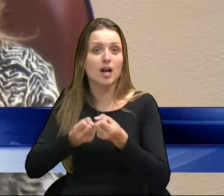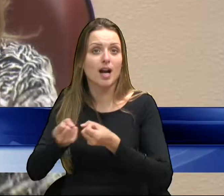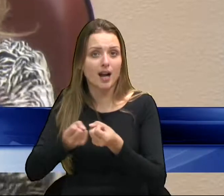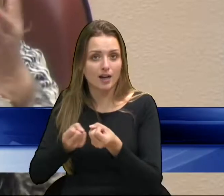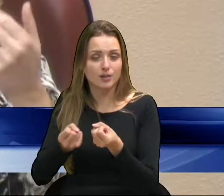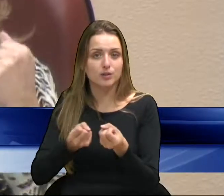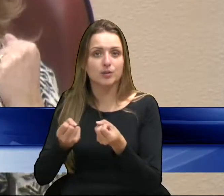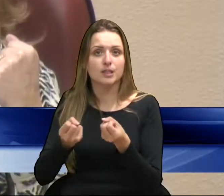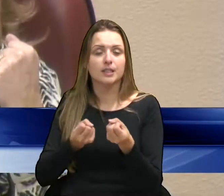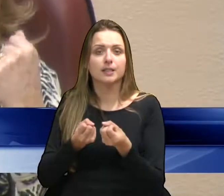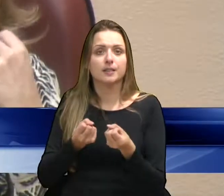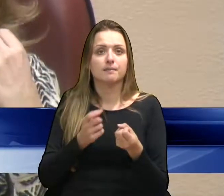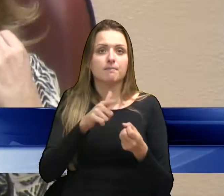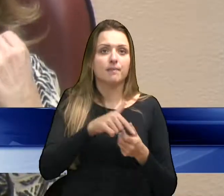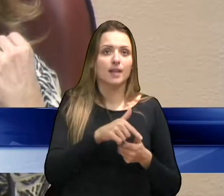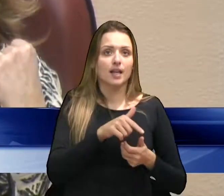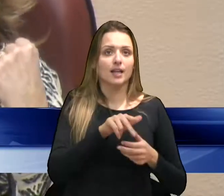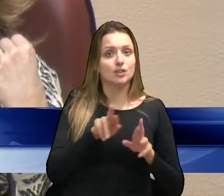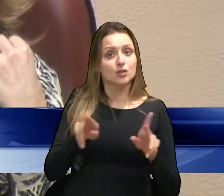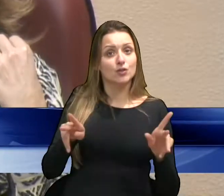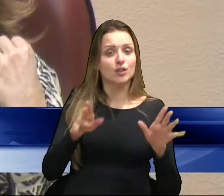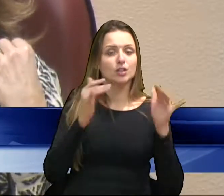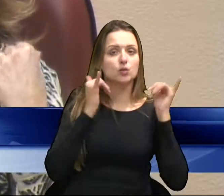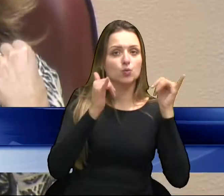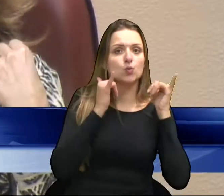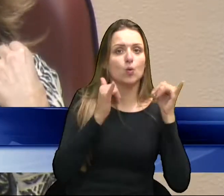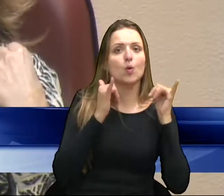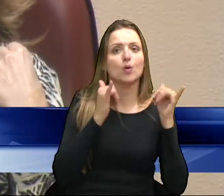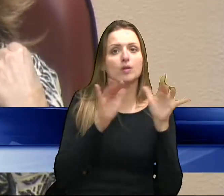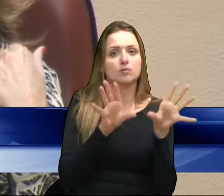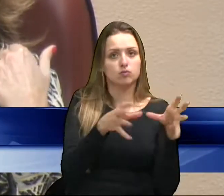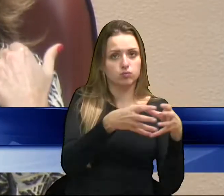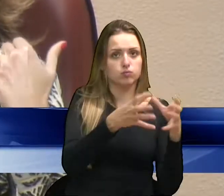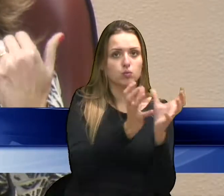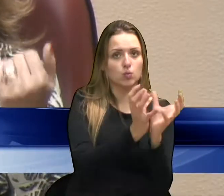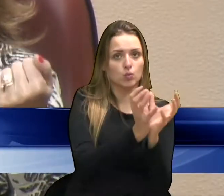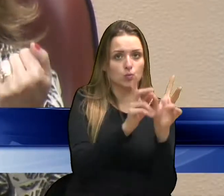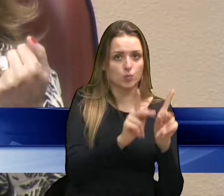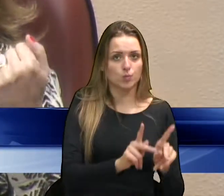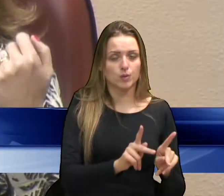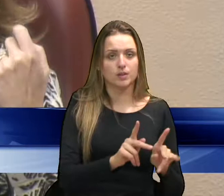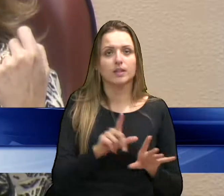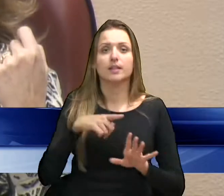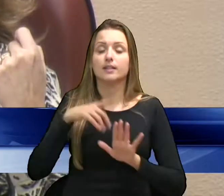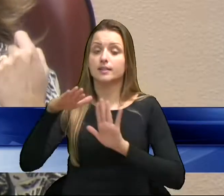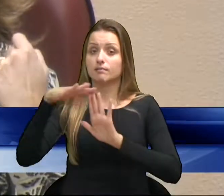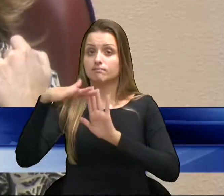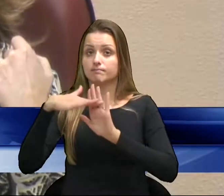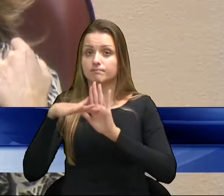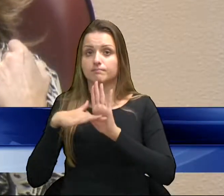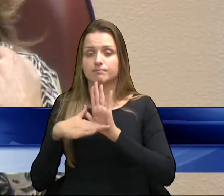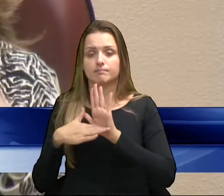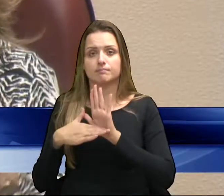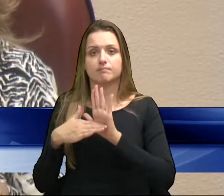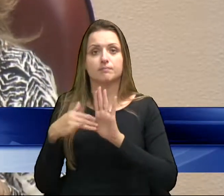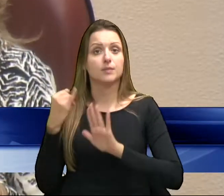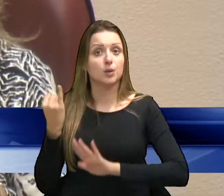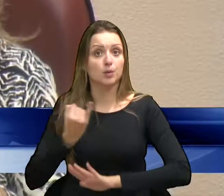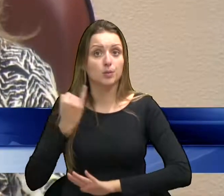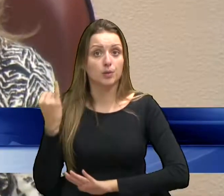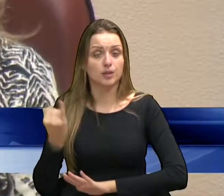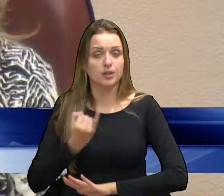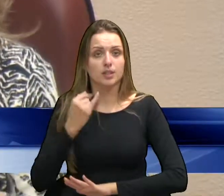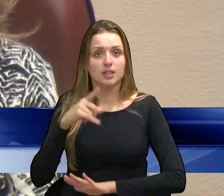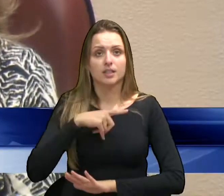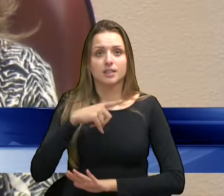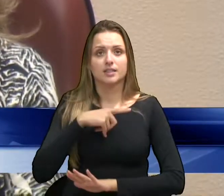transporte coletivo, né? Então, vejo que temos uma pauta importante aqui pela frente.